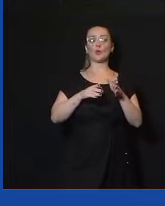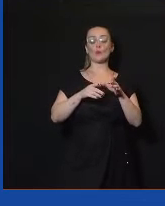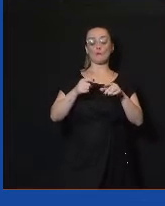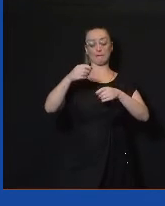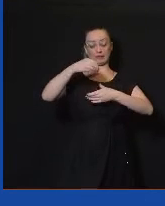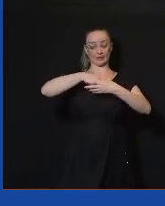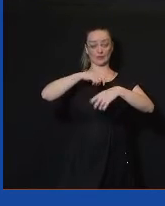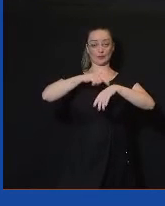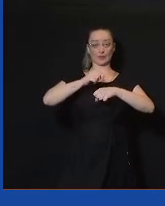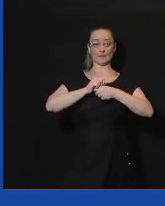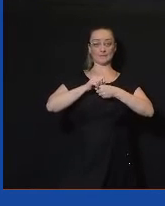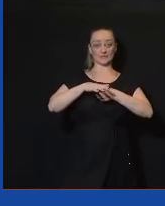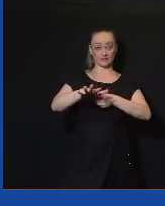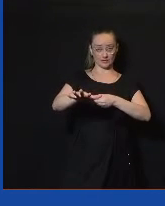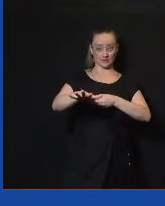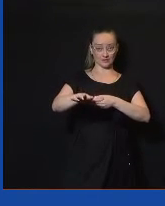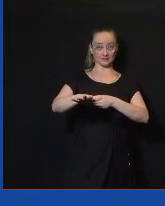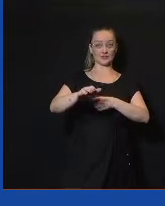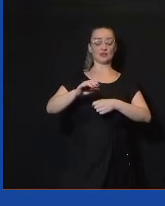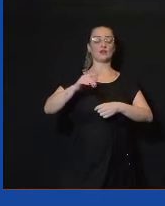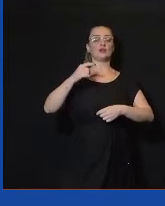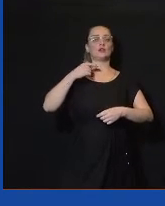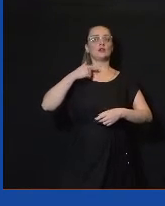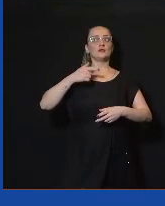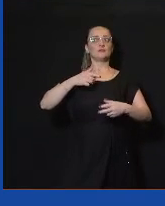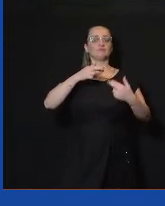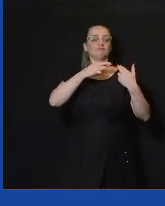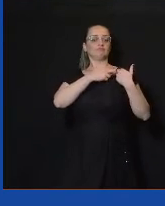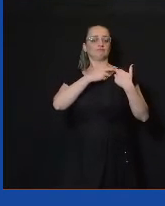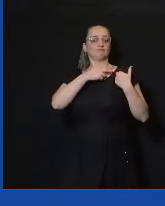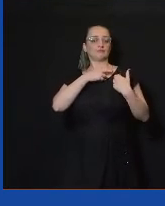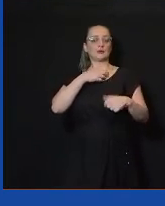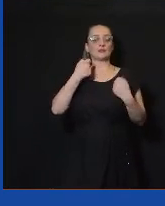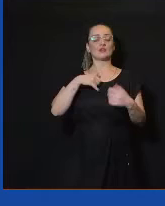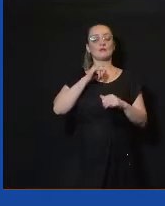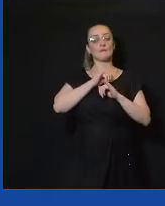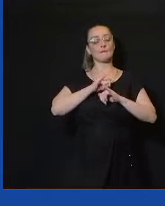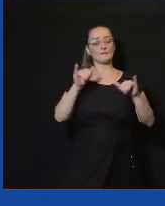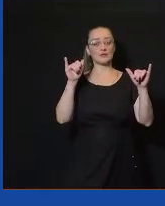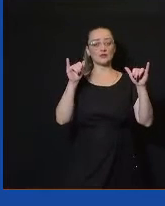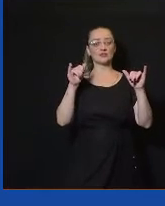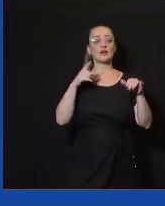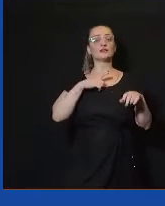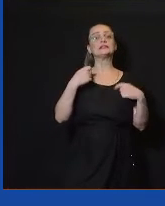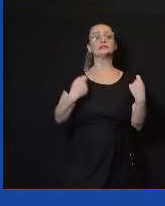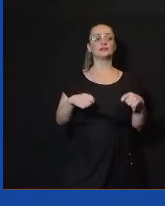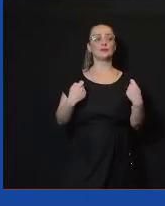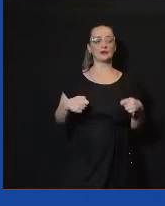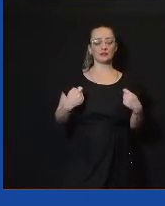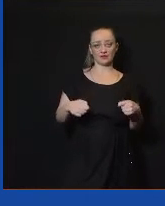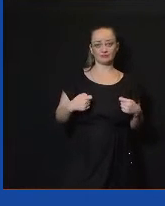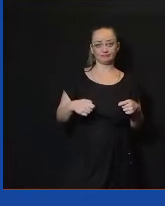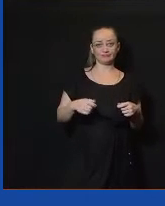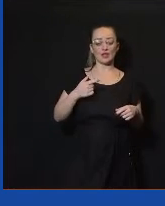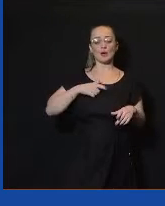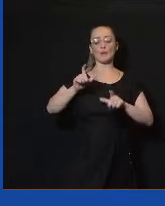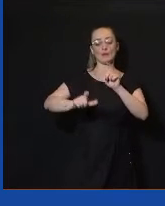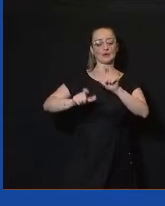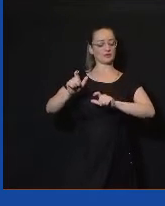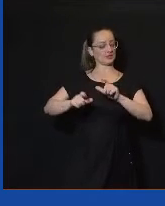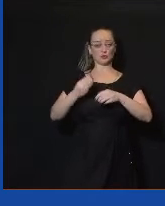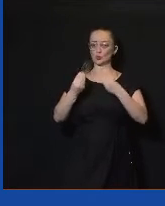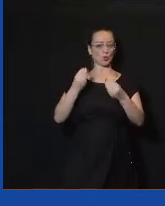cumpriu um papel de tentar dizer a epidemia pela lógica da demanda, pela lógica das pessoas. E